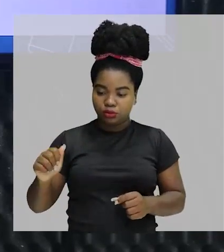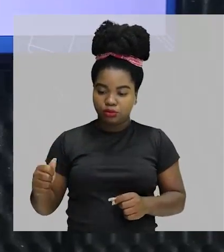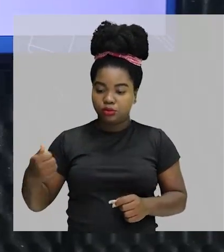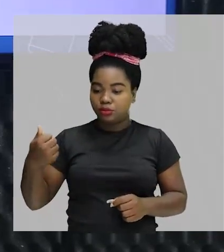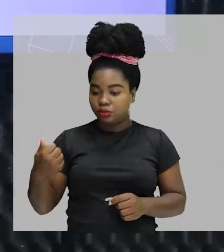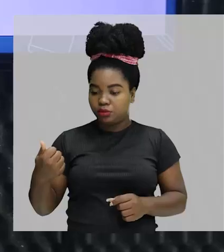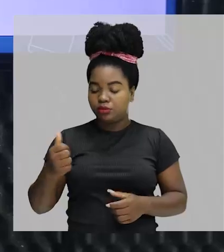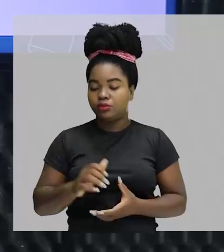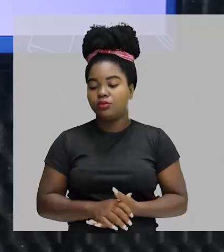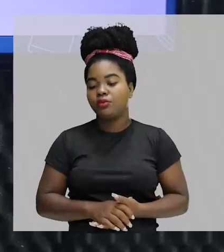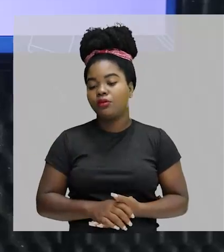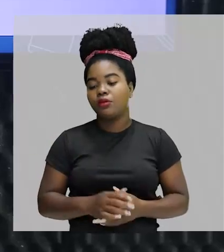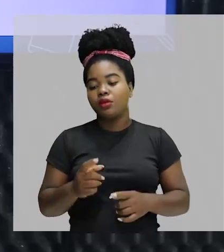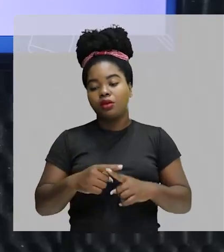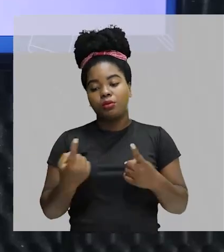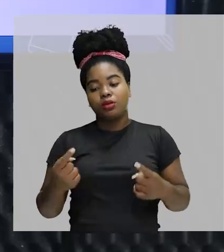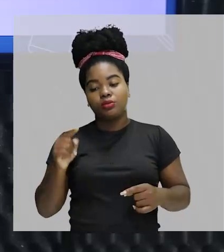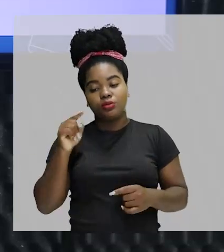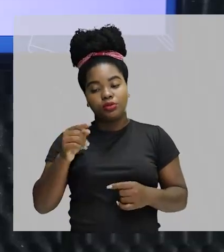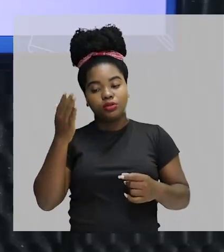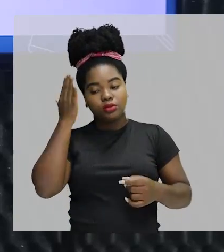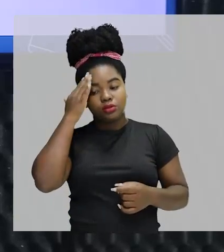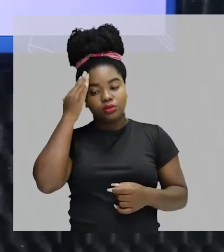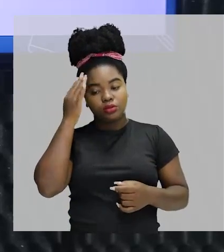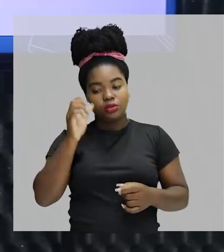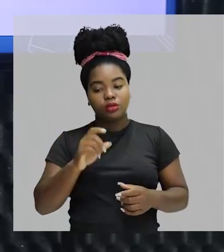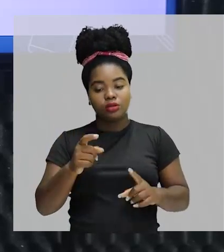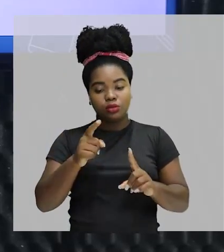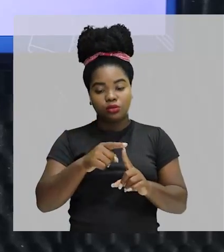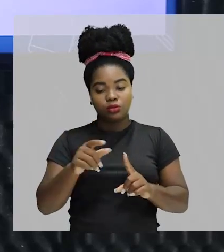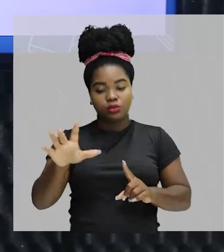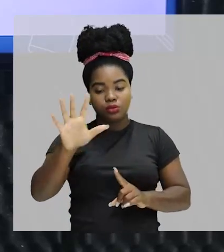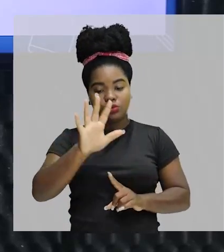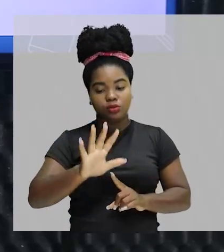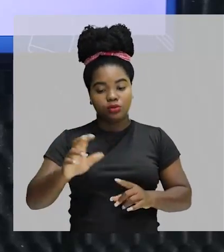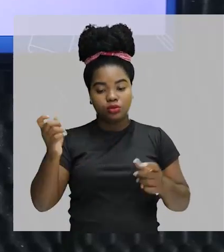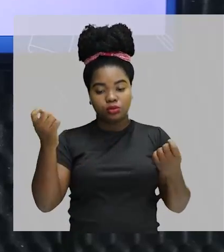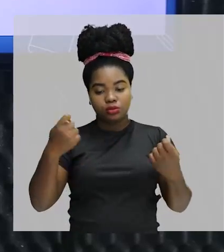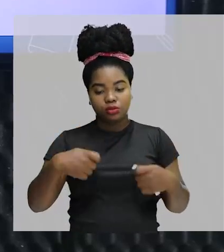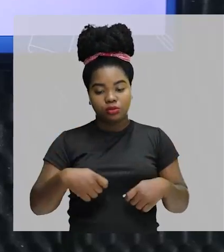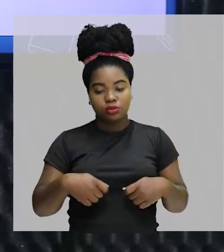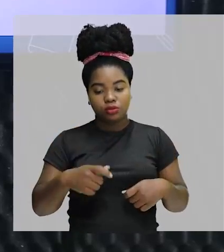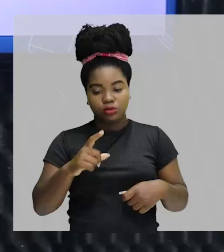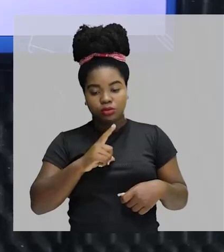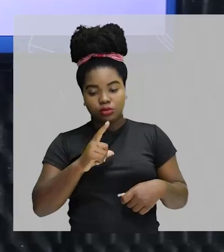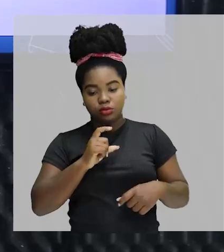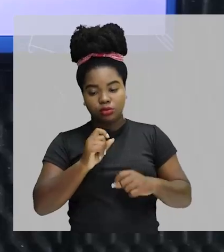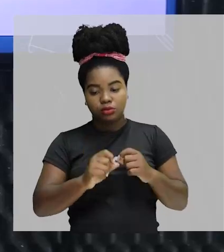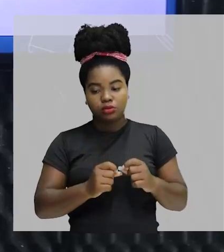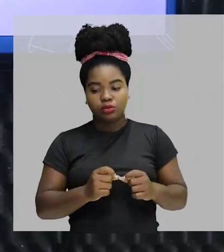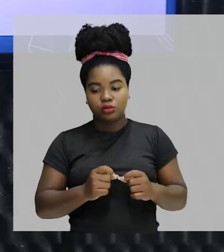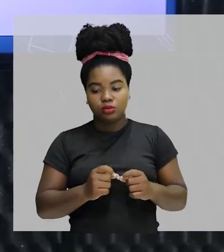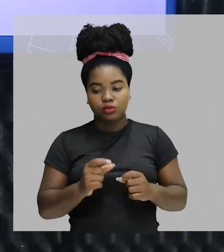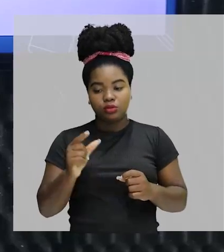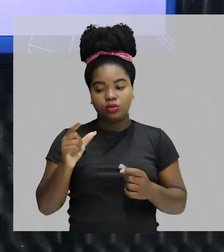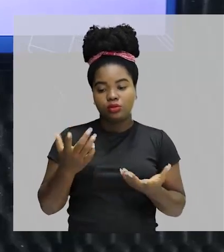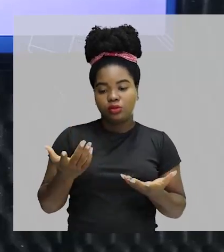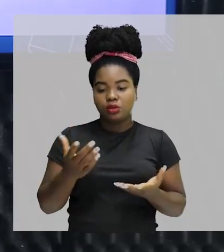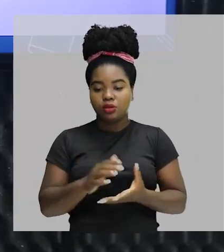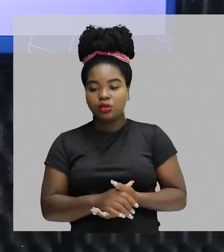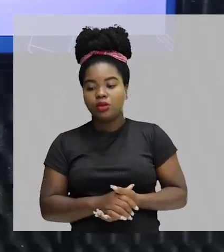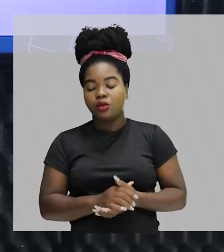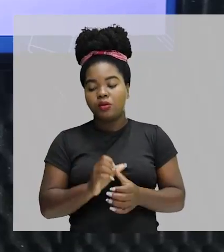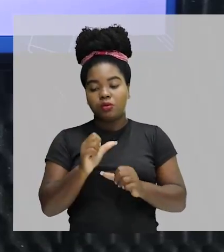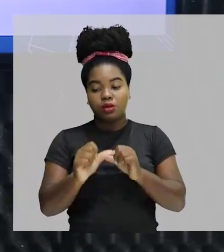Gente, aqui é para que você entenda que o termo geral, ele pode sofrer uma pequena alteração, até porque não